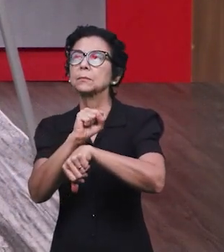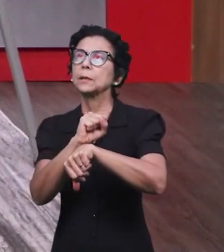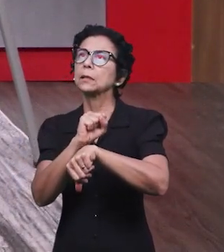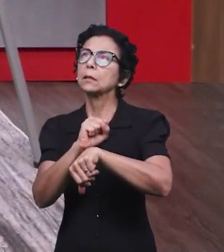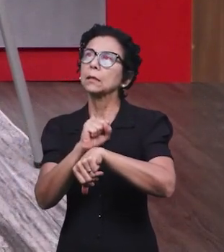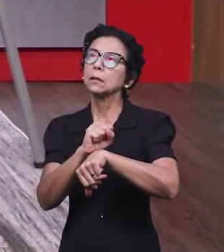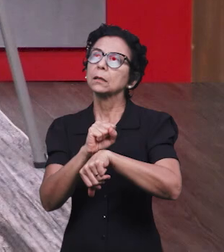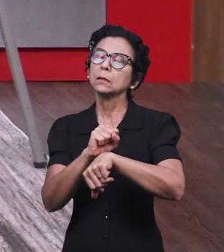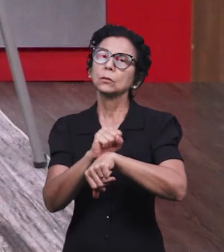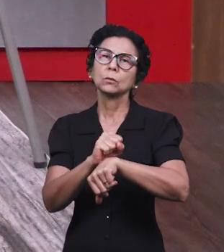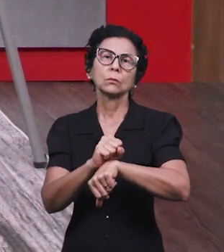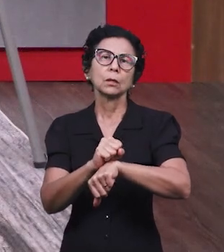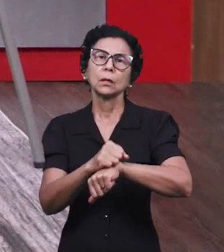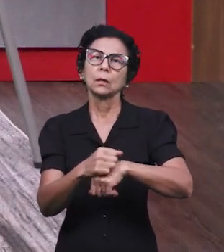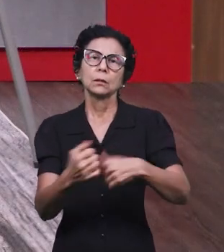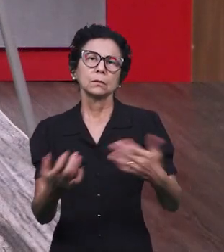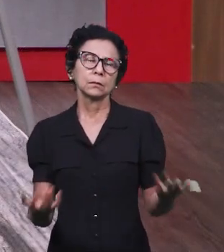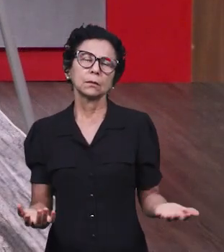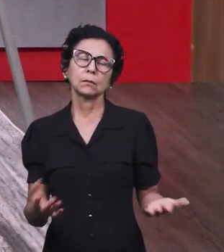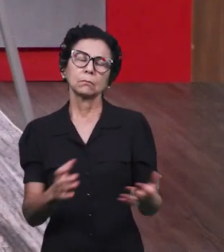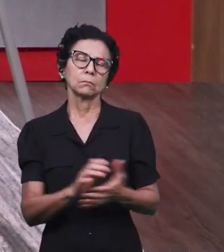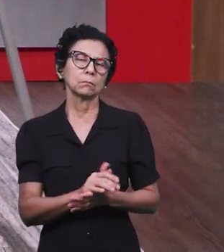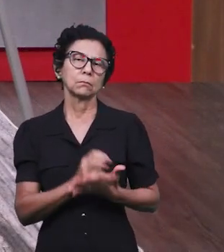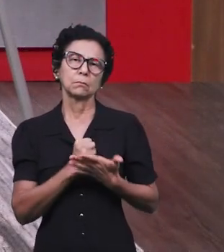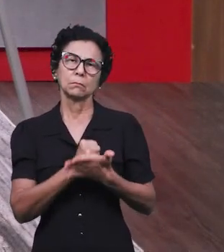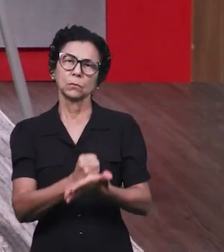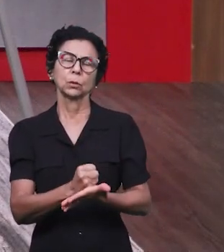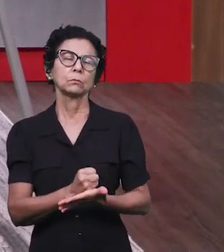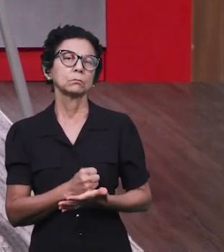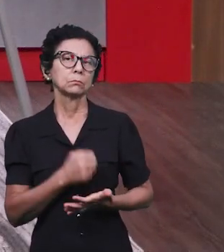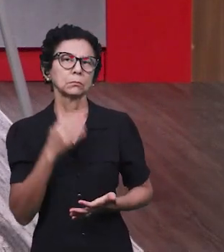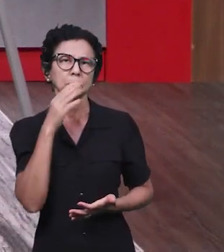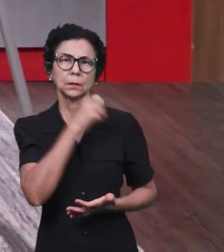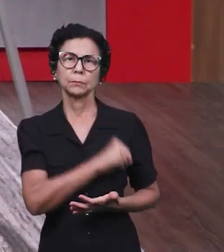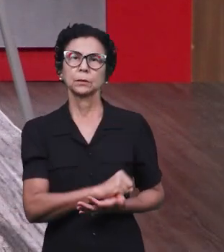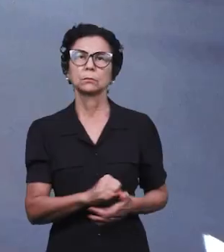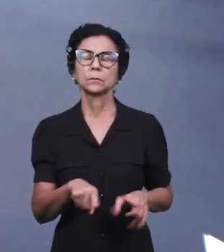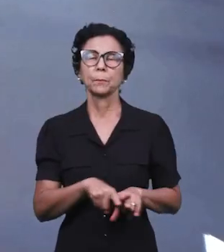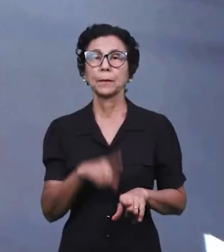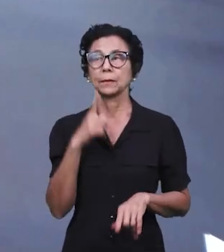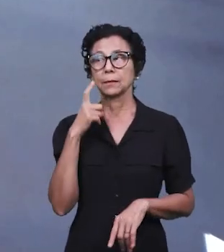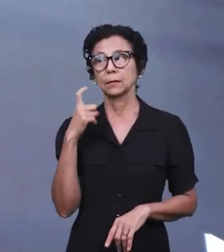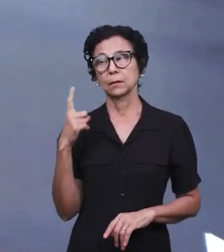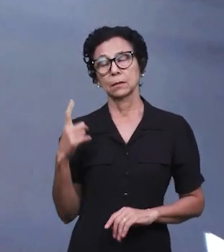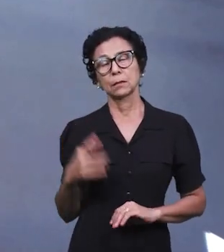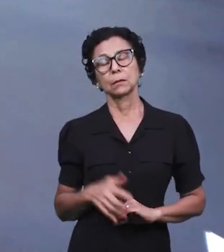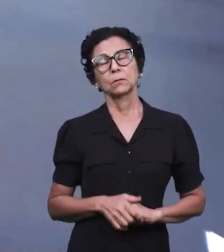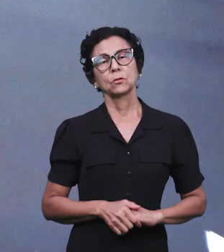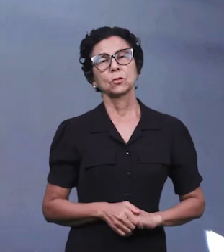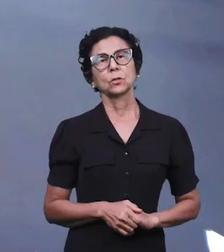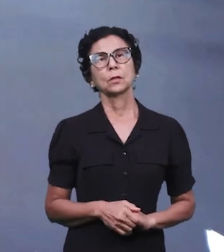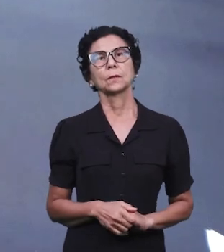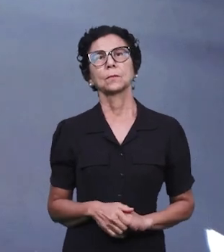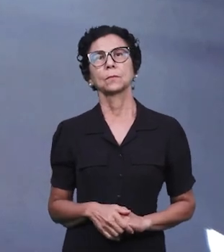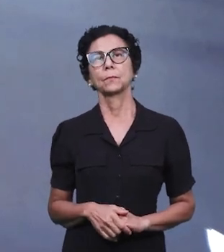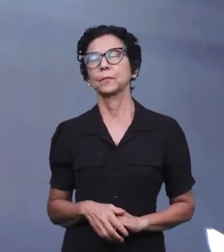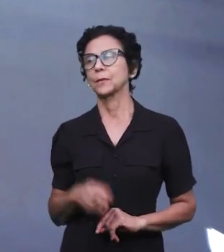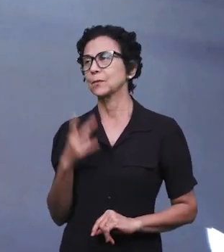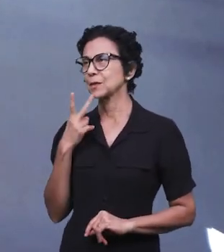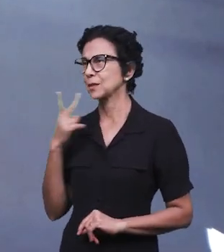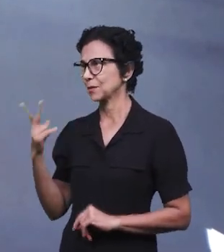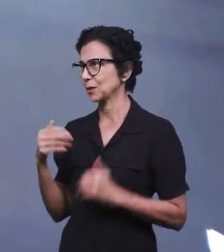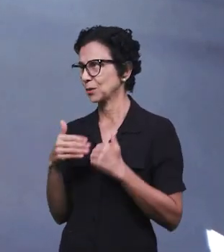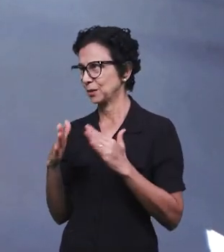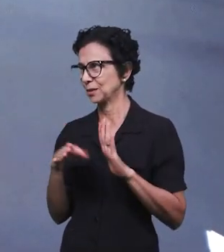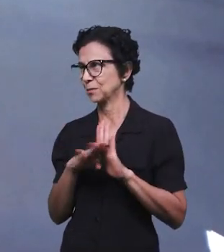sangrando mais nesse aspecto assim. E, pastor, uma coisa interessante que até o senhor comentou no início do